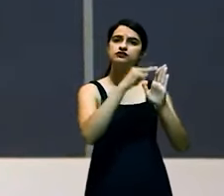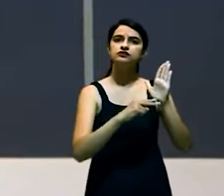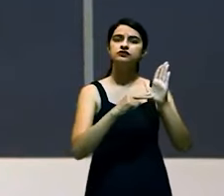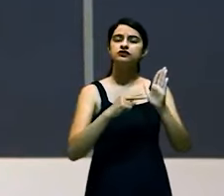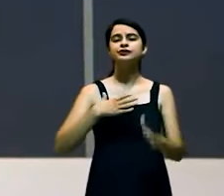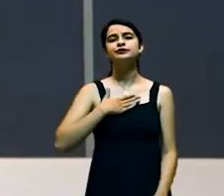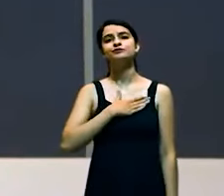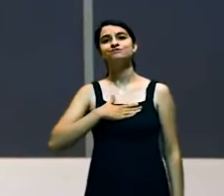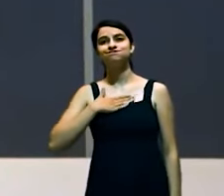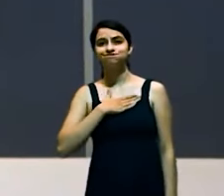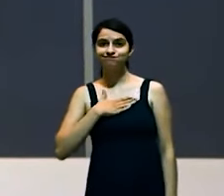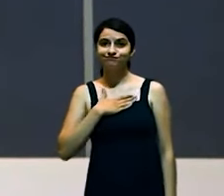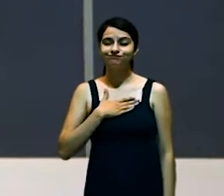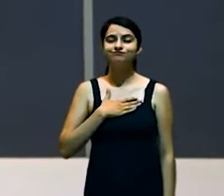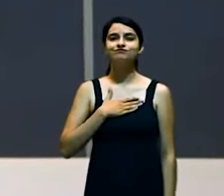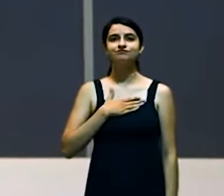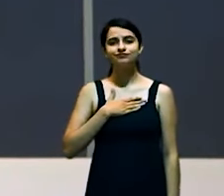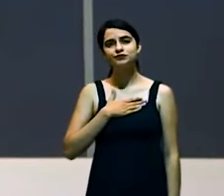eu gostaria muito